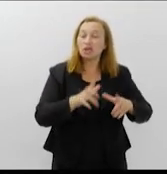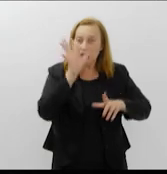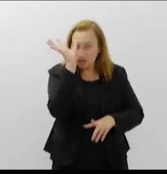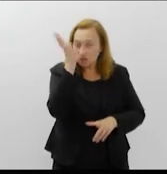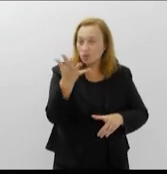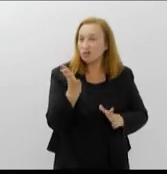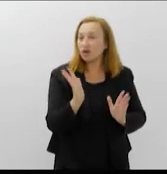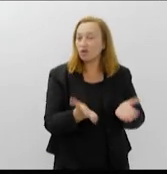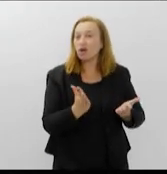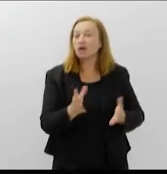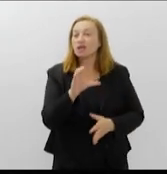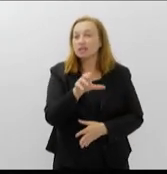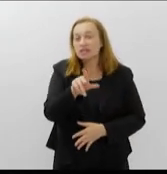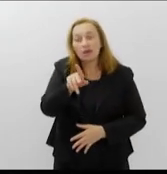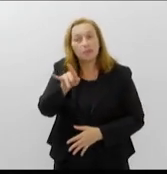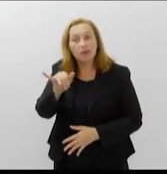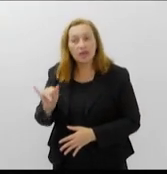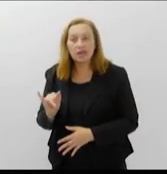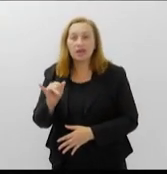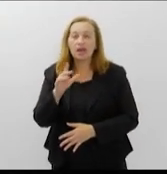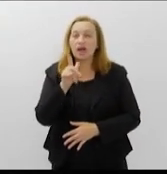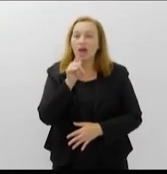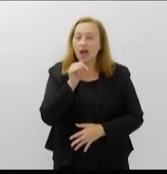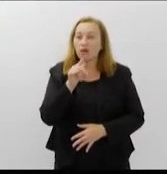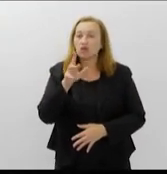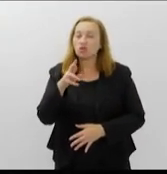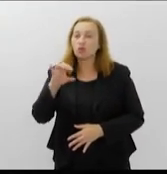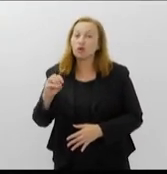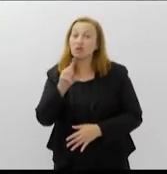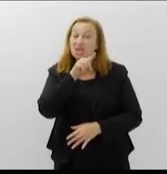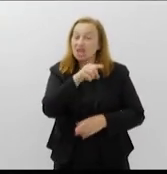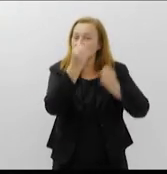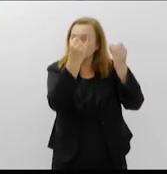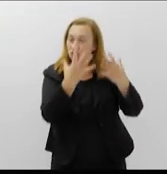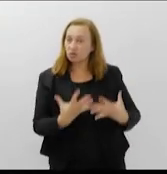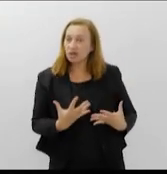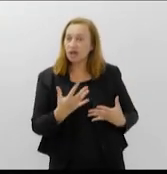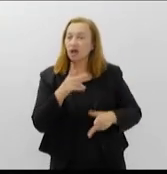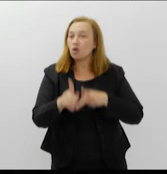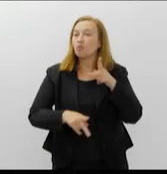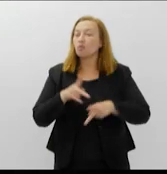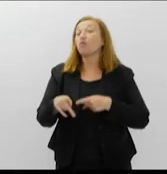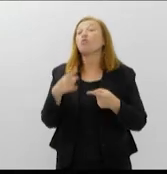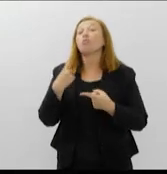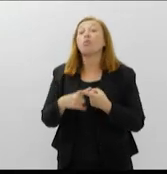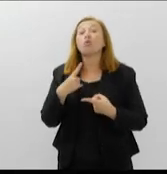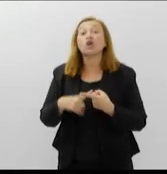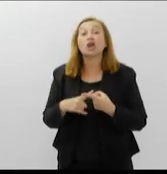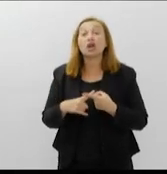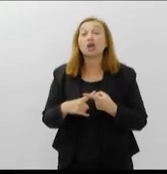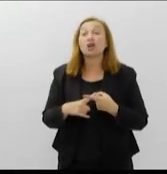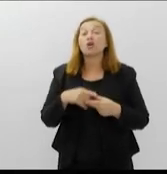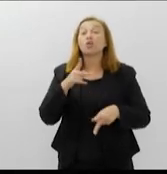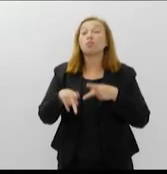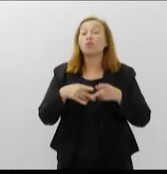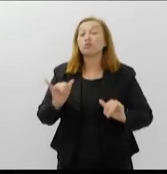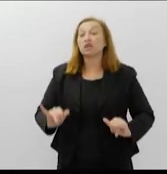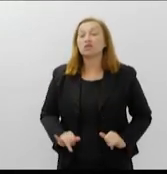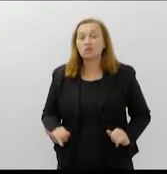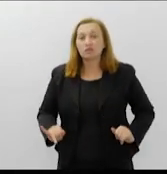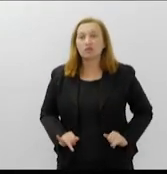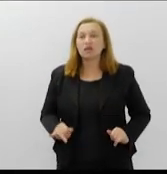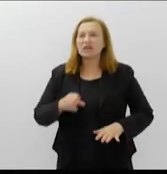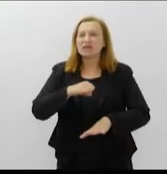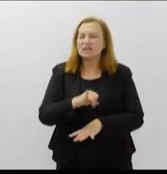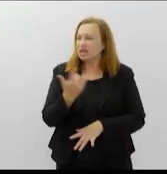Rio nessa CPI e vamos fazer eles explicarem à população por que que a população está sofrendo tanto. Se